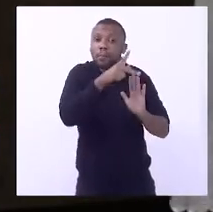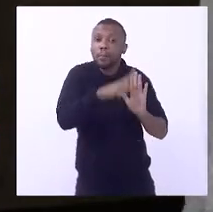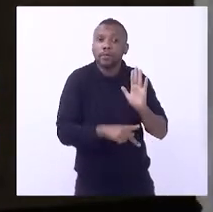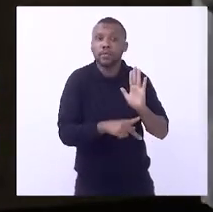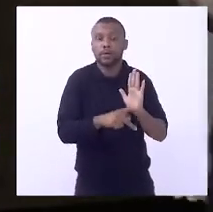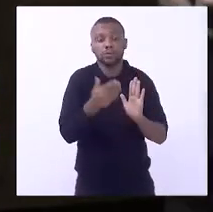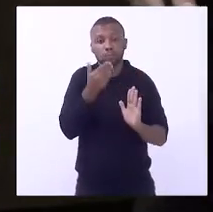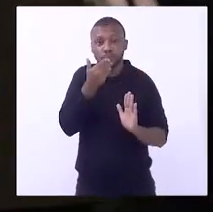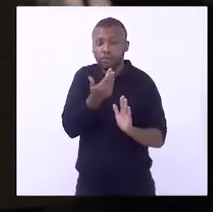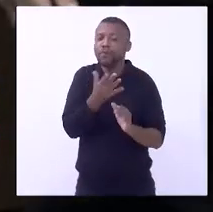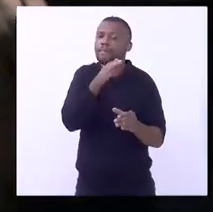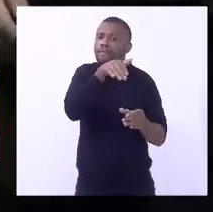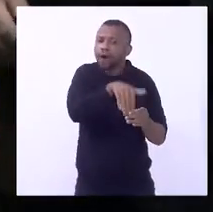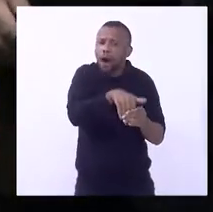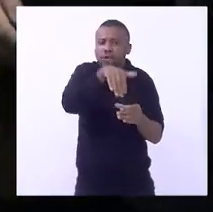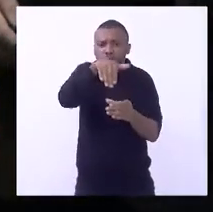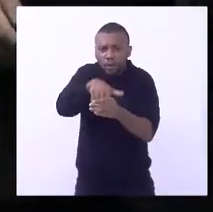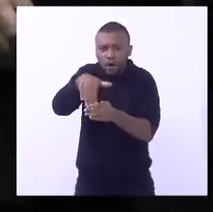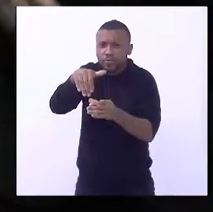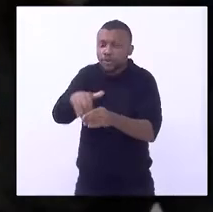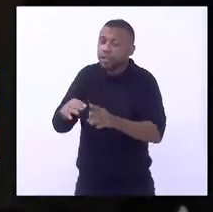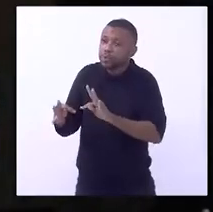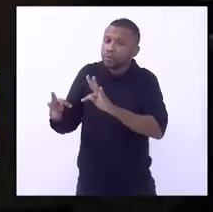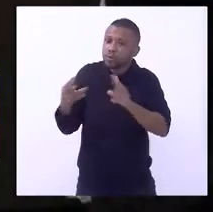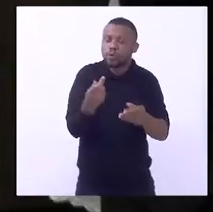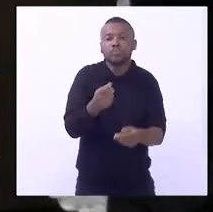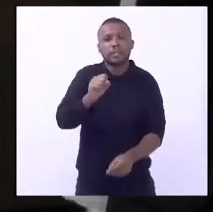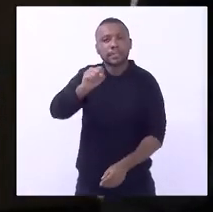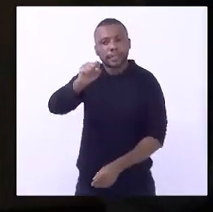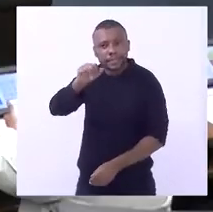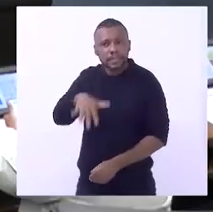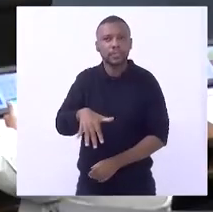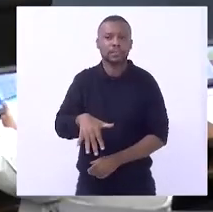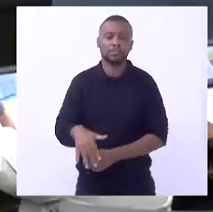voto a todos, sim.